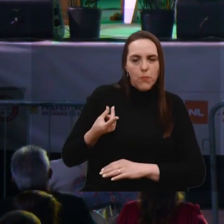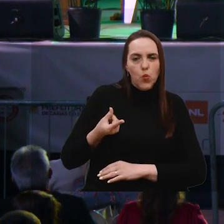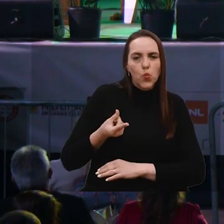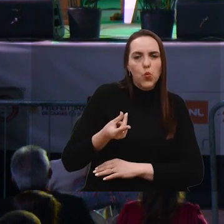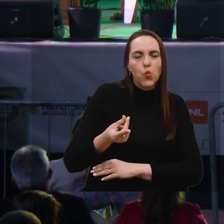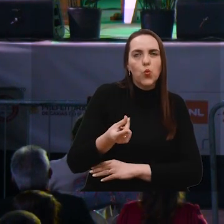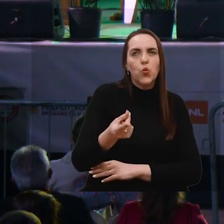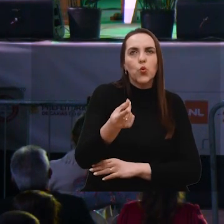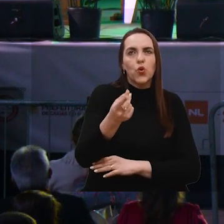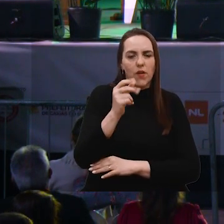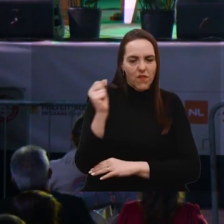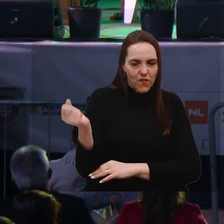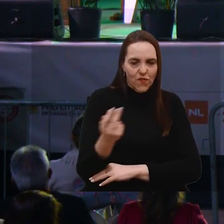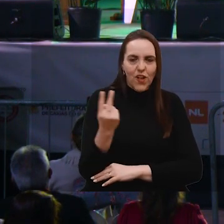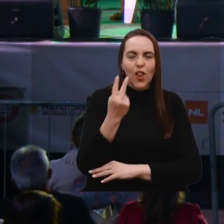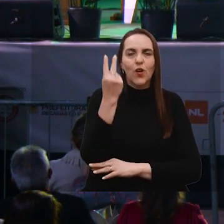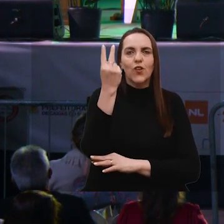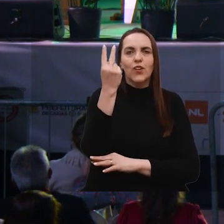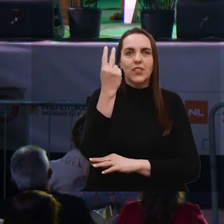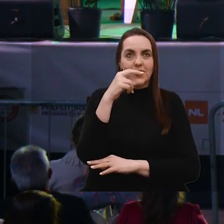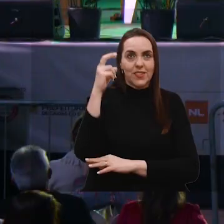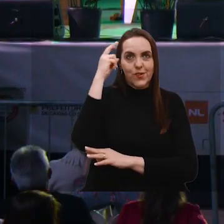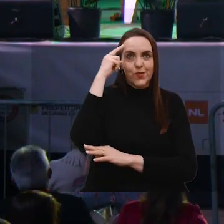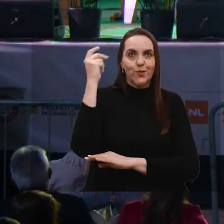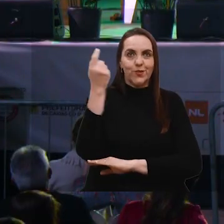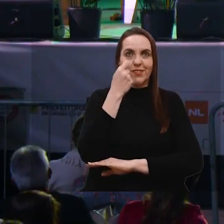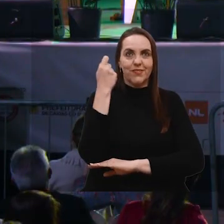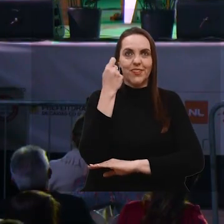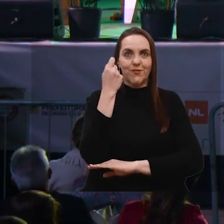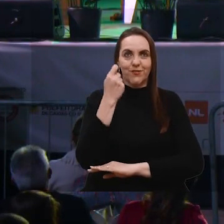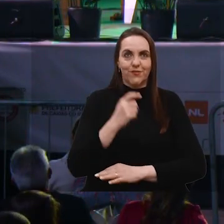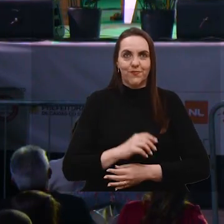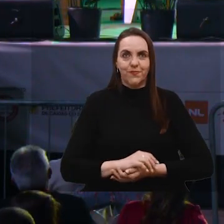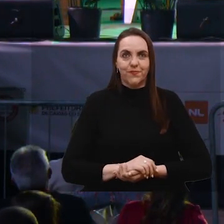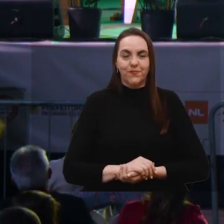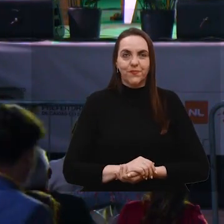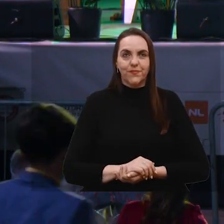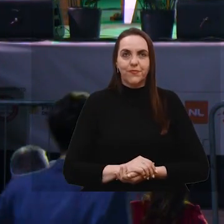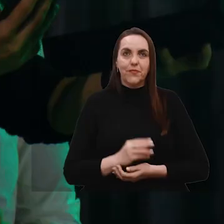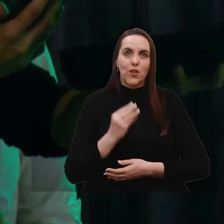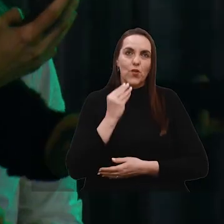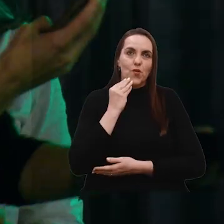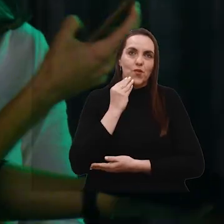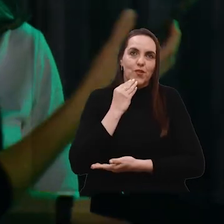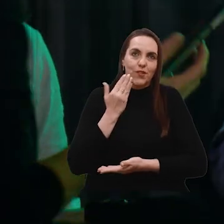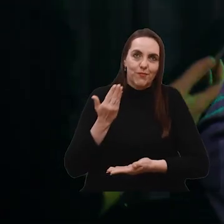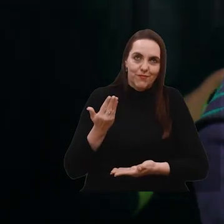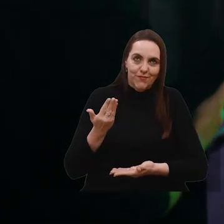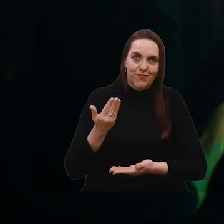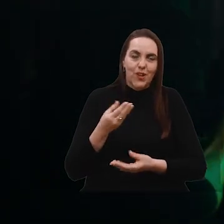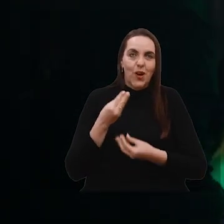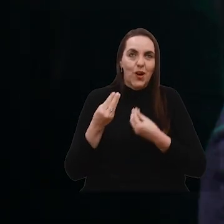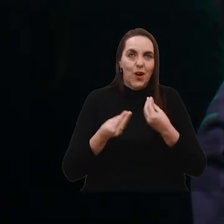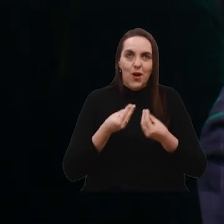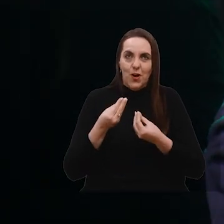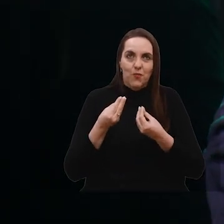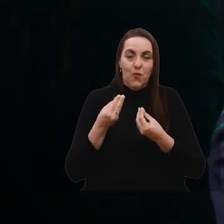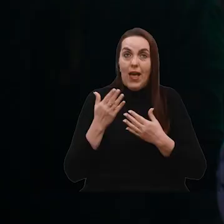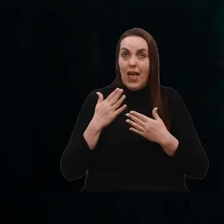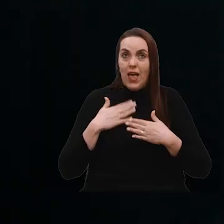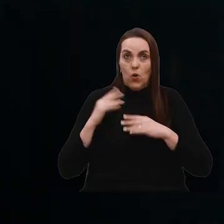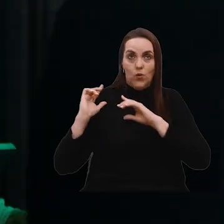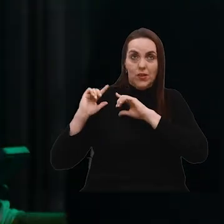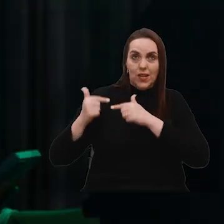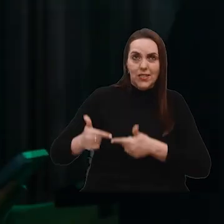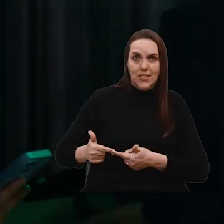a preservar os valores e a cultura dos gaúchos. Claro,